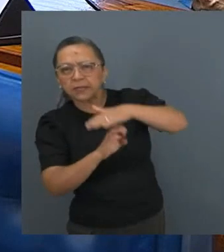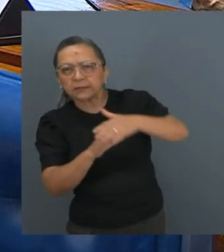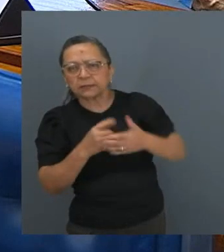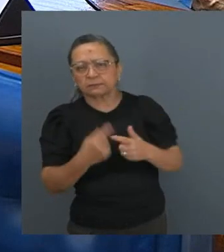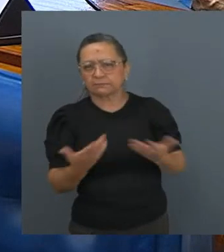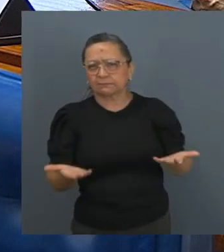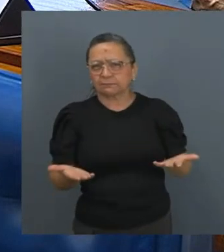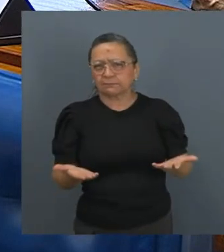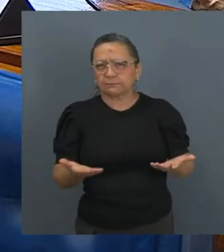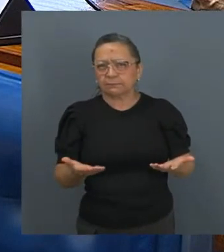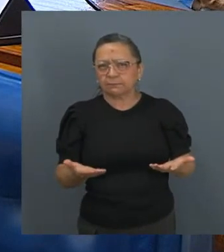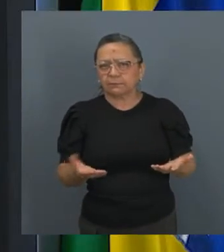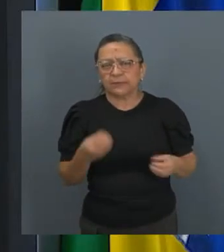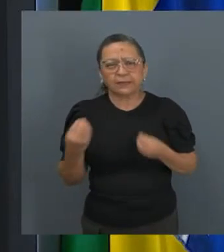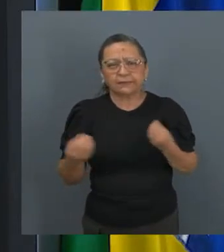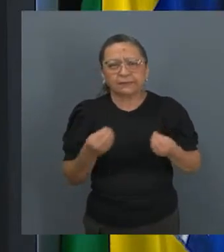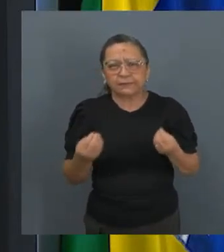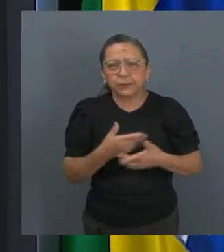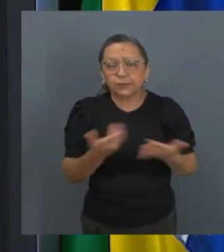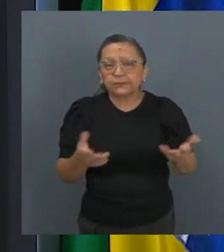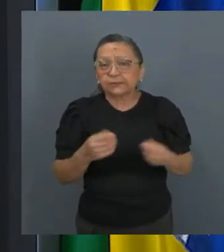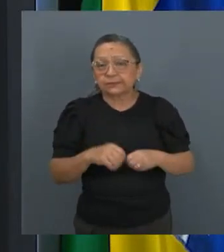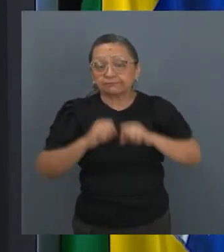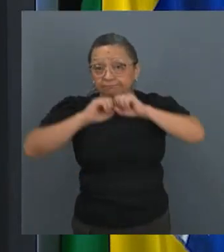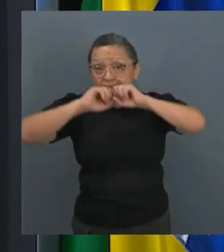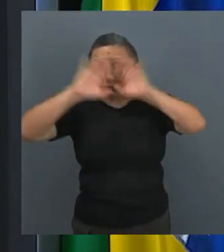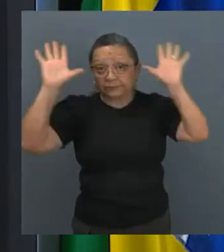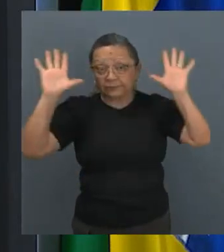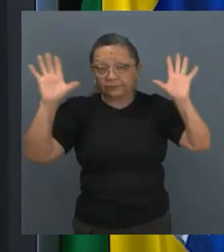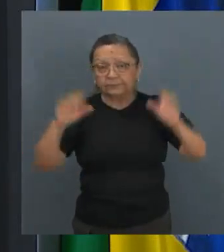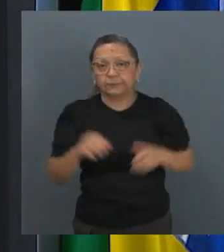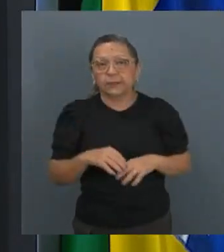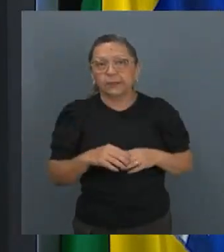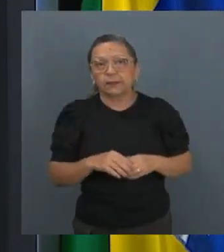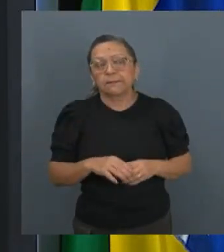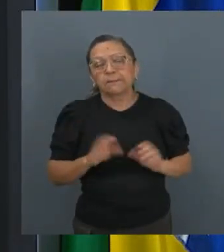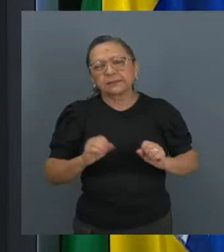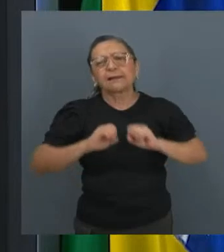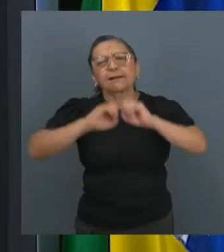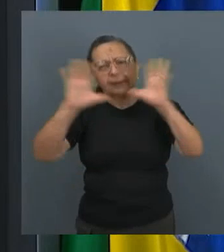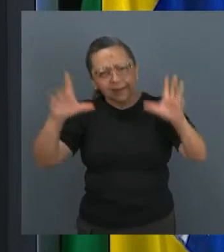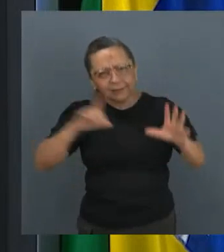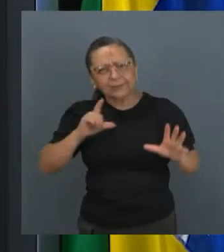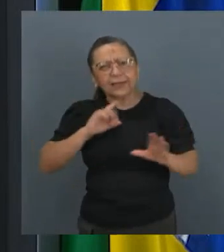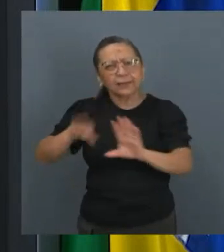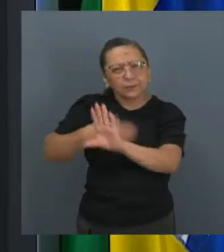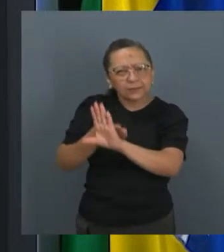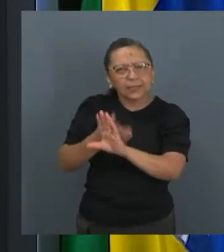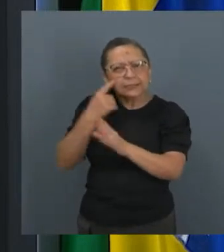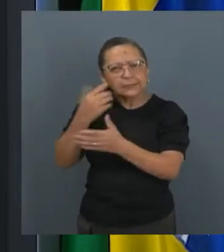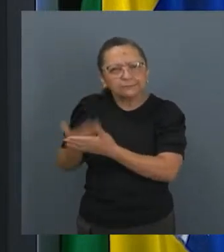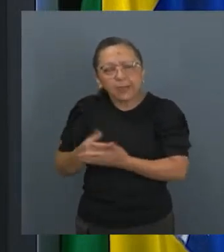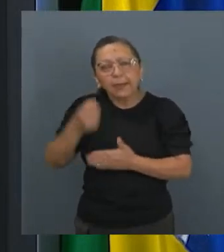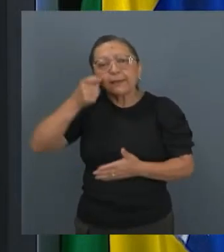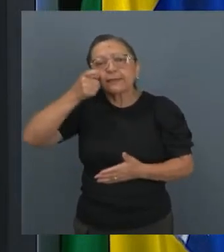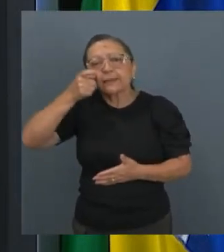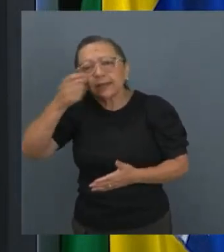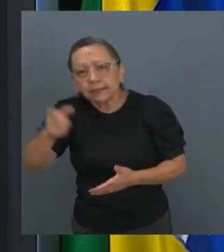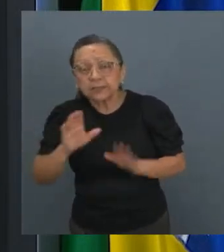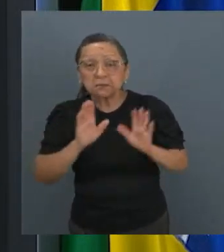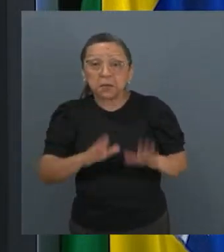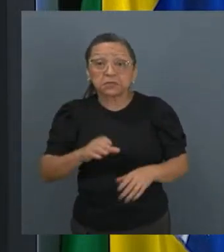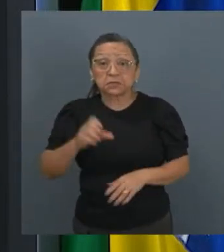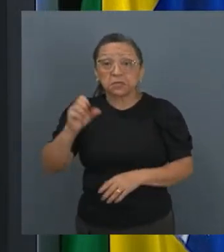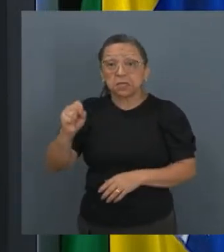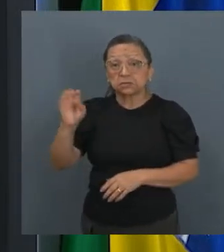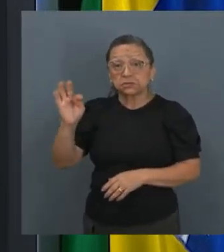próprio STF vai julgar. É um negócio surreal. Claro que é um conflito de interesse, mas o próprio STF dita as